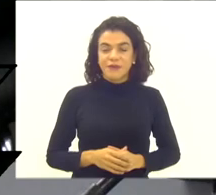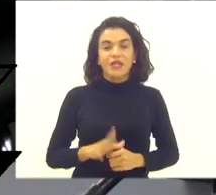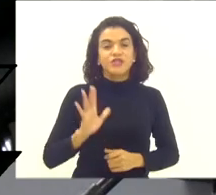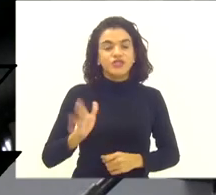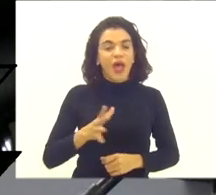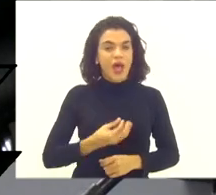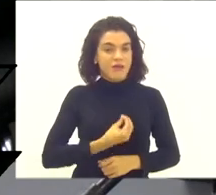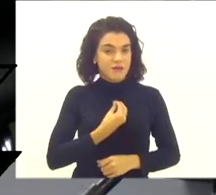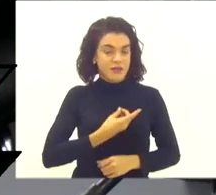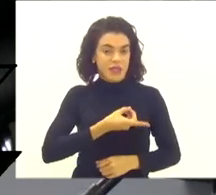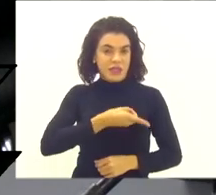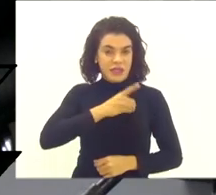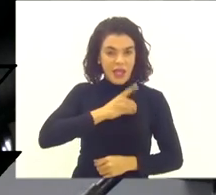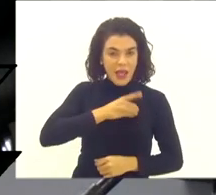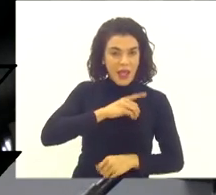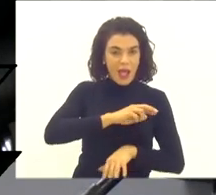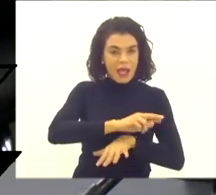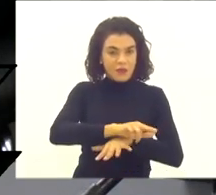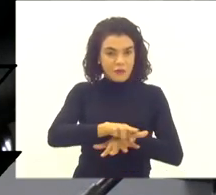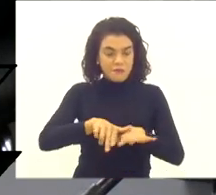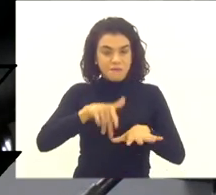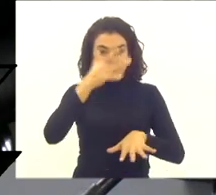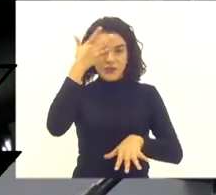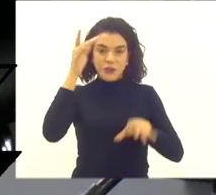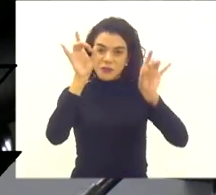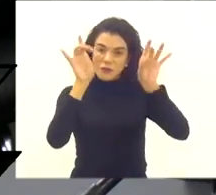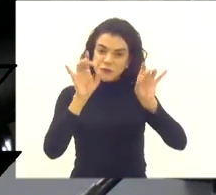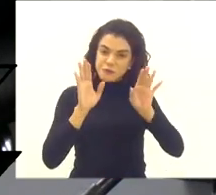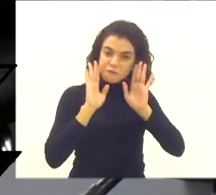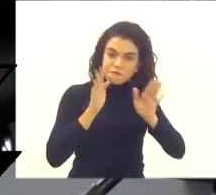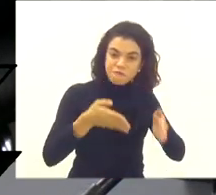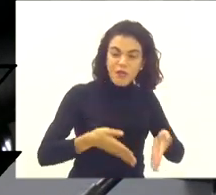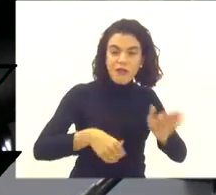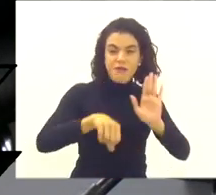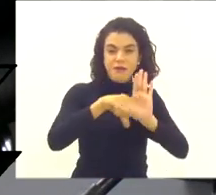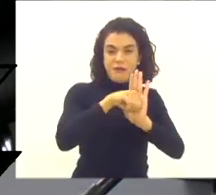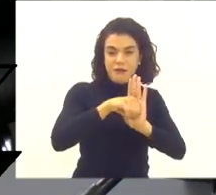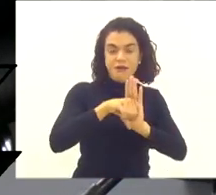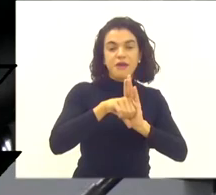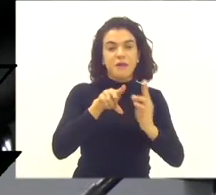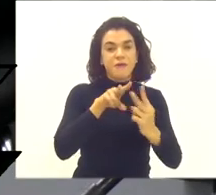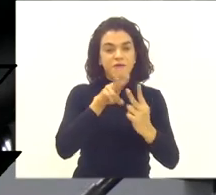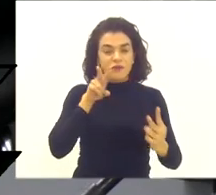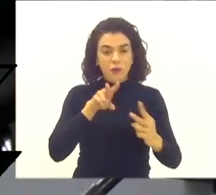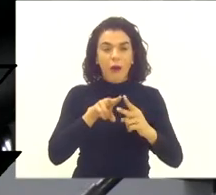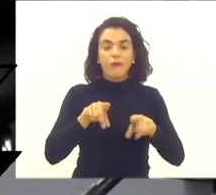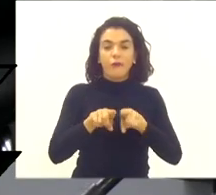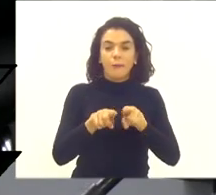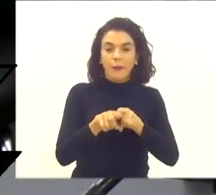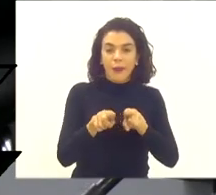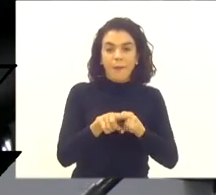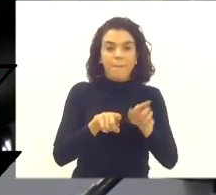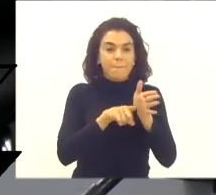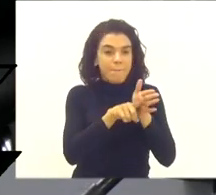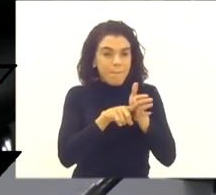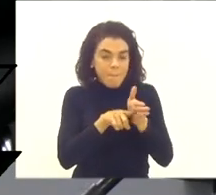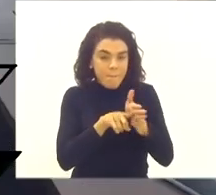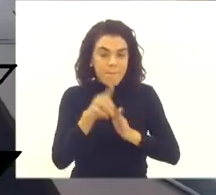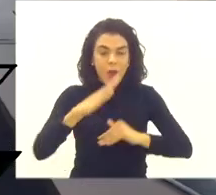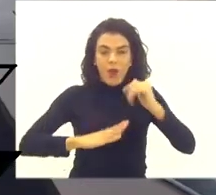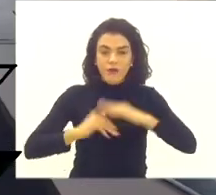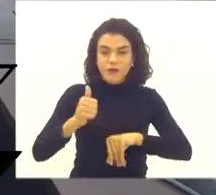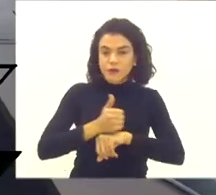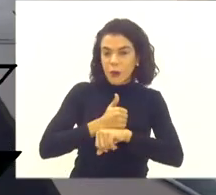delegadas Delegados né pessoas especializadas nos crimes cibernéticos peritos representantes aí de